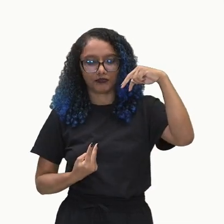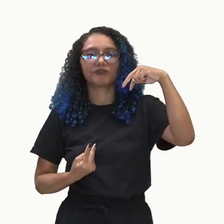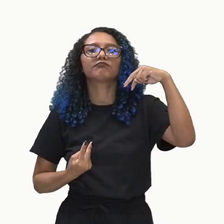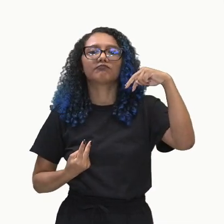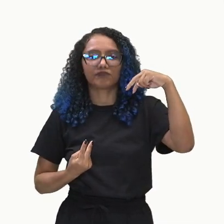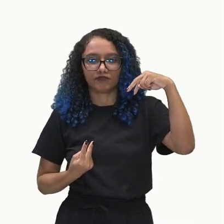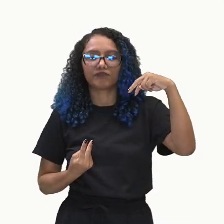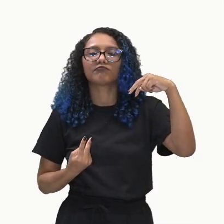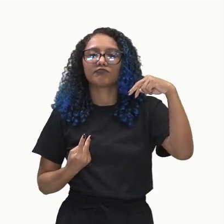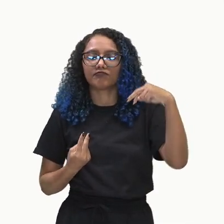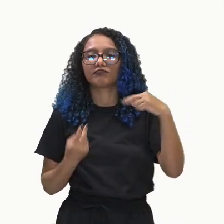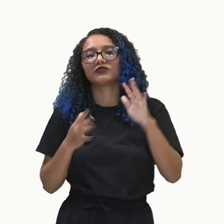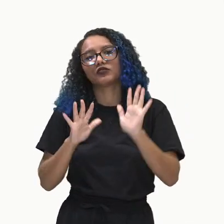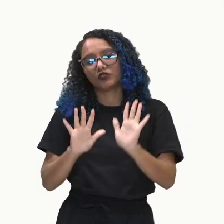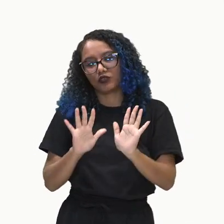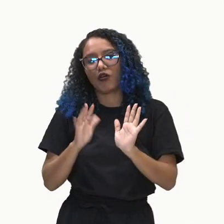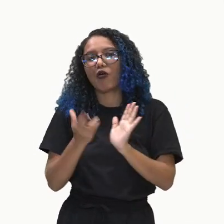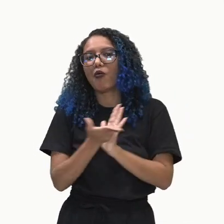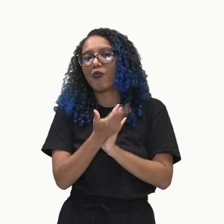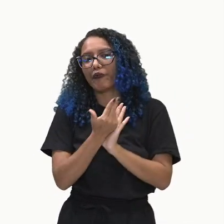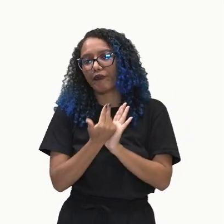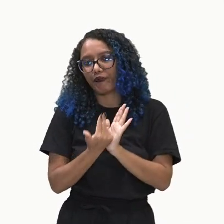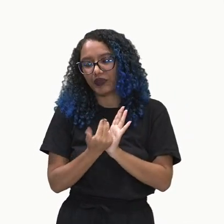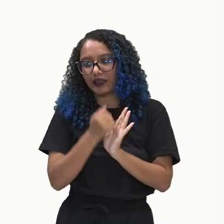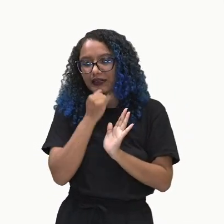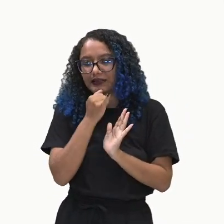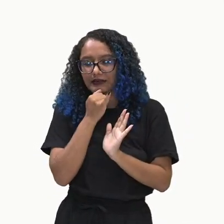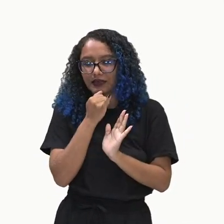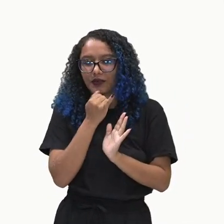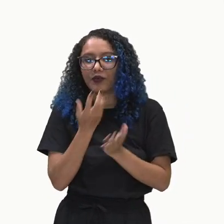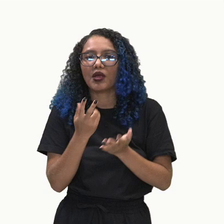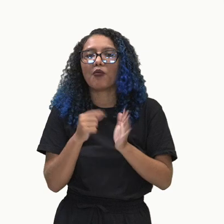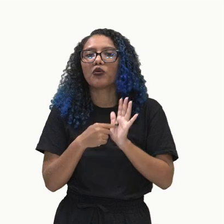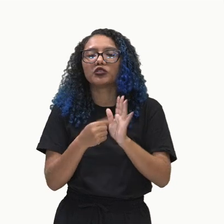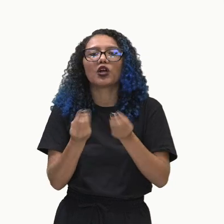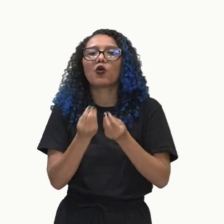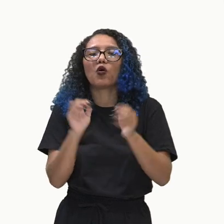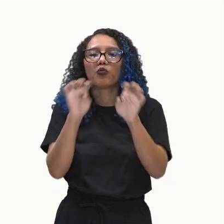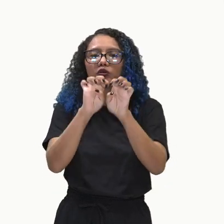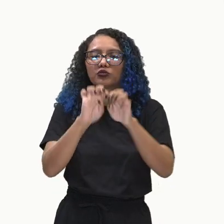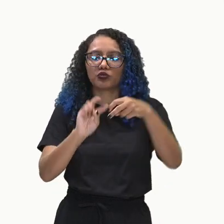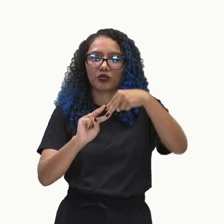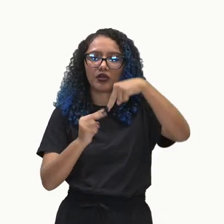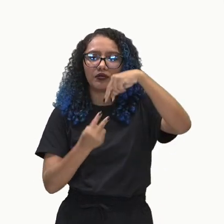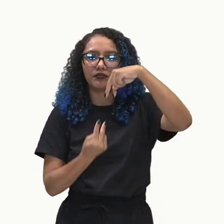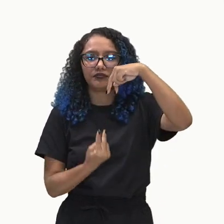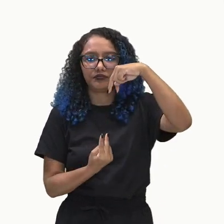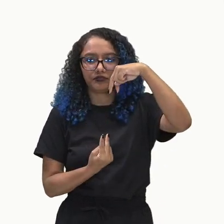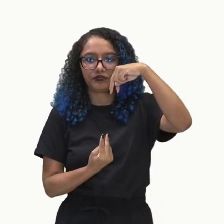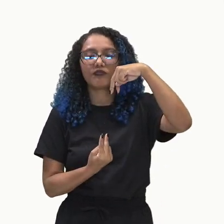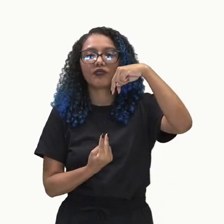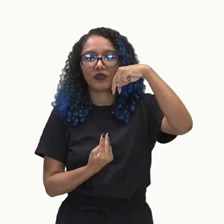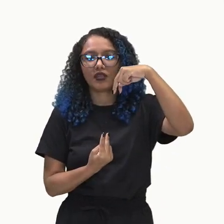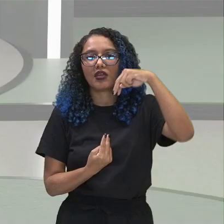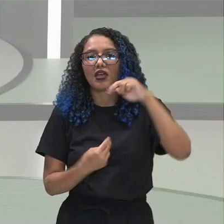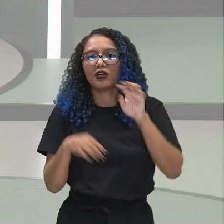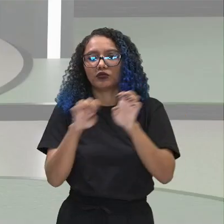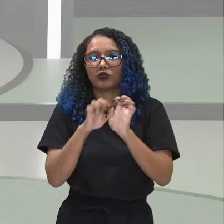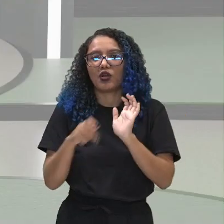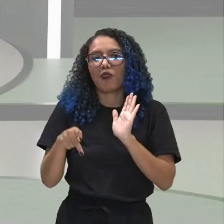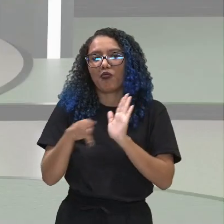só didaticamente mostrando para vocês, essa estrutura de dupla hélice, que foi a estrutura proposta por Watson e